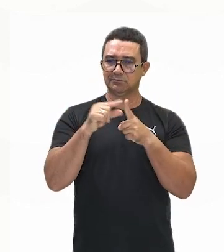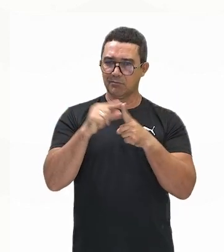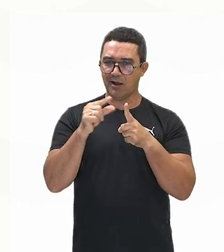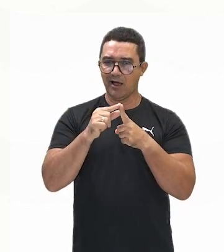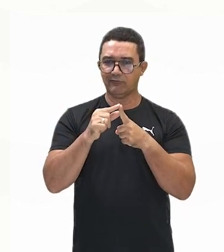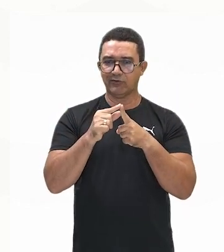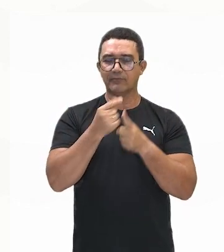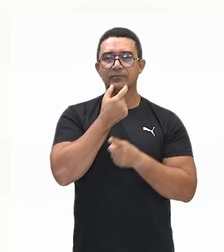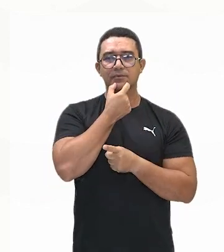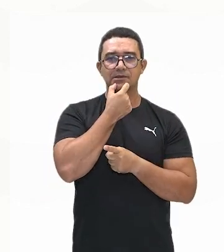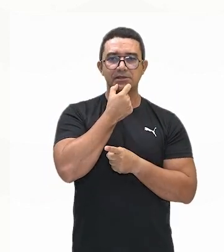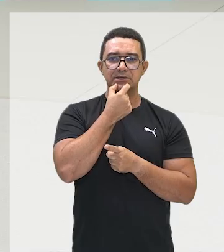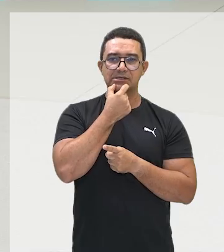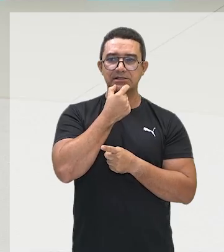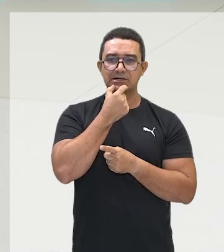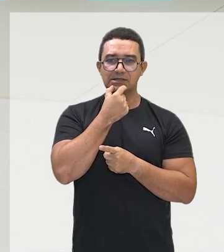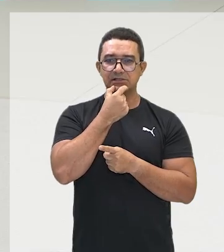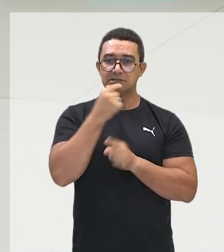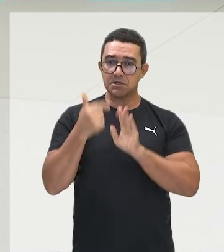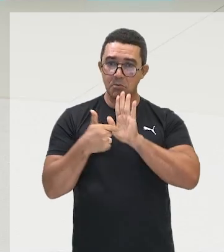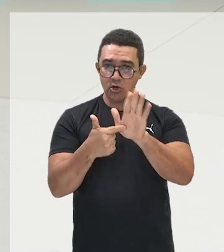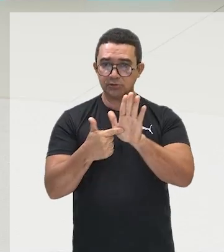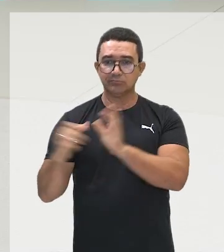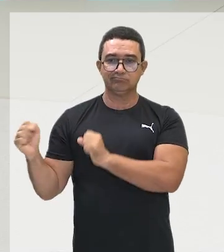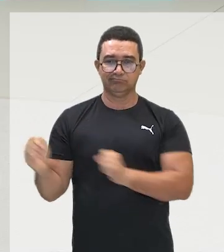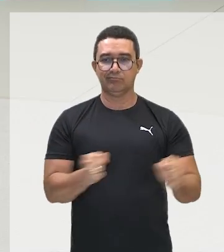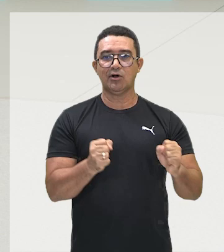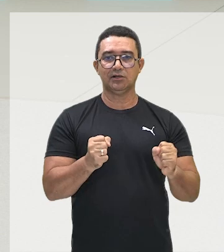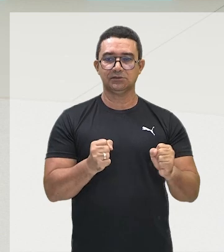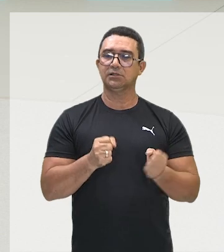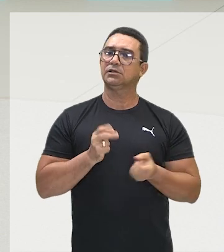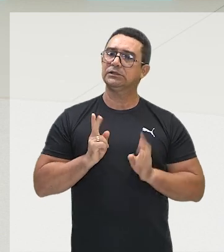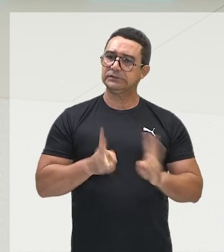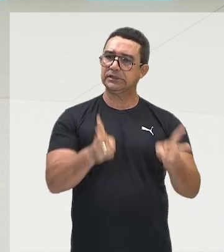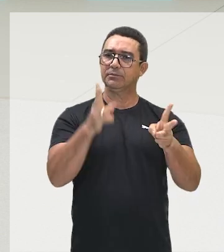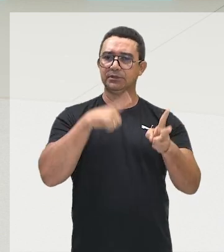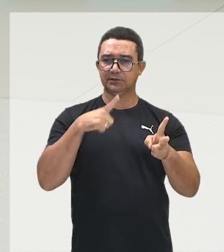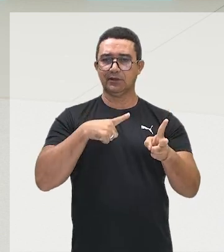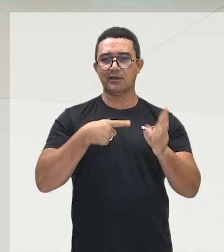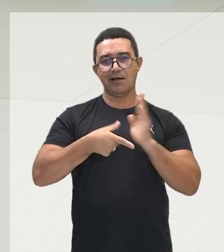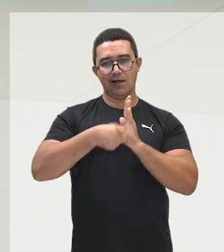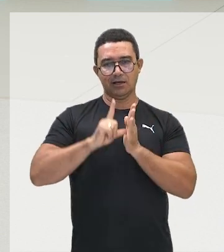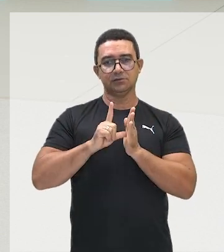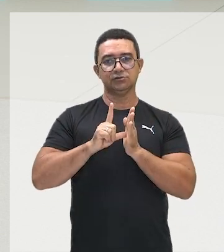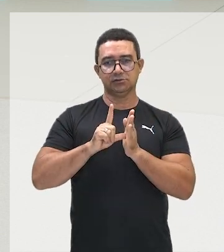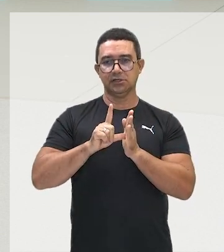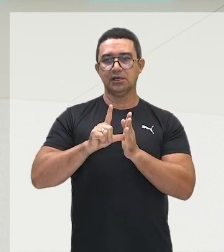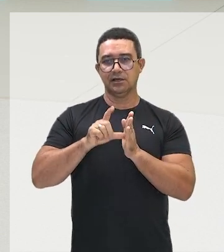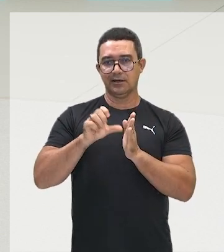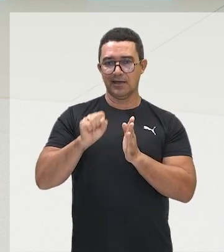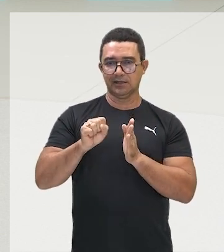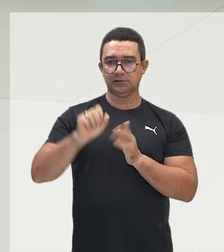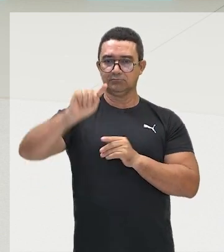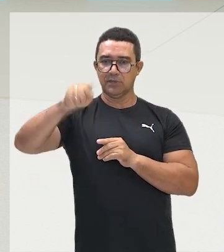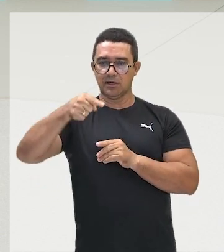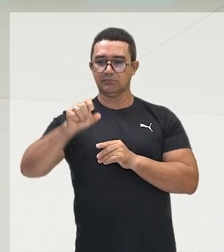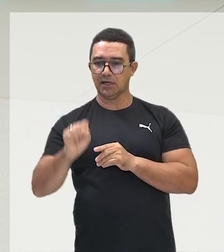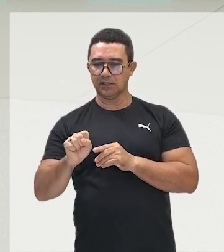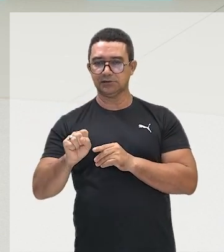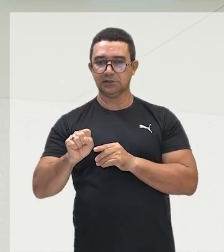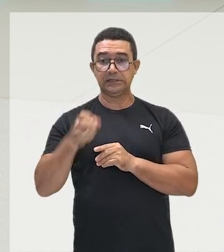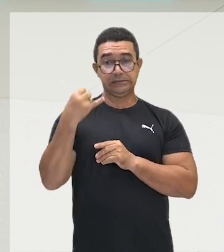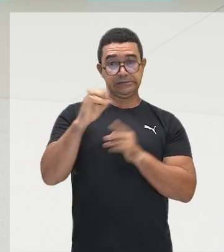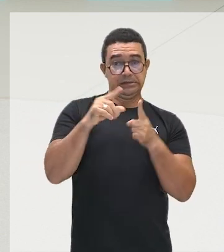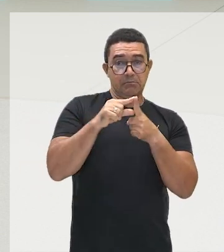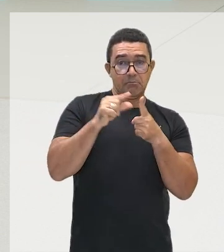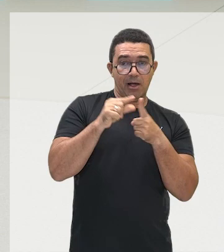palavras em língua inglesa, né, para indicar posse, ele vem sempre seguido de S, tá? Tem o apóstrofo, na sequência tem S. Se